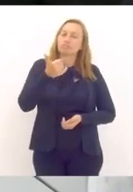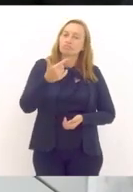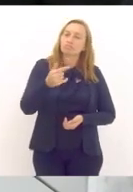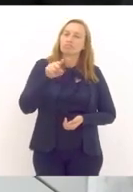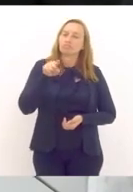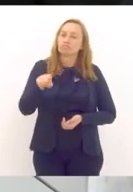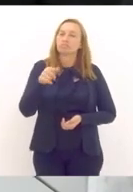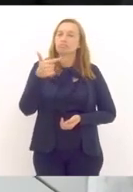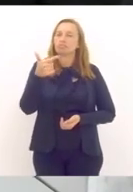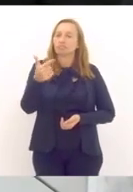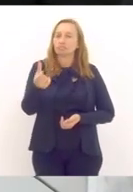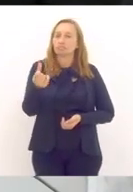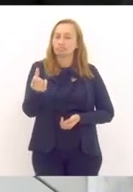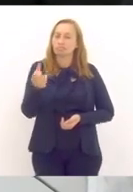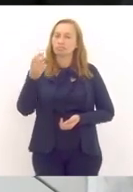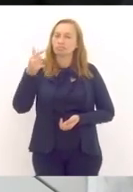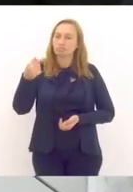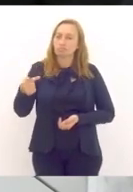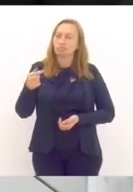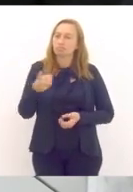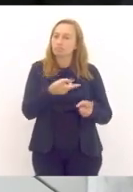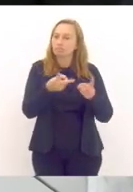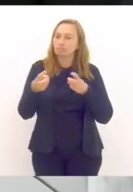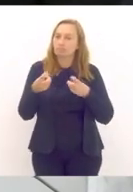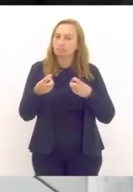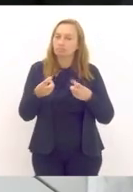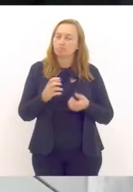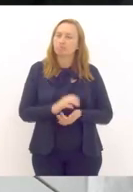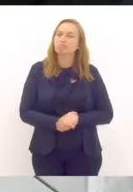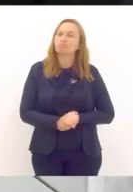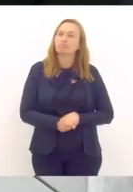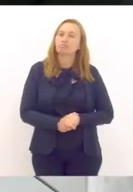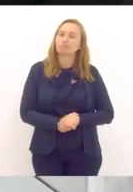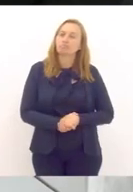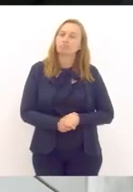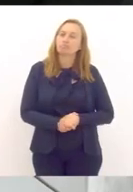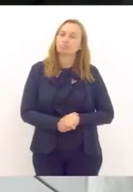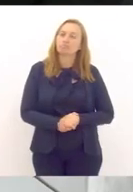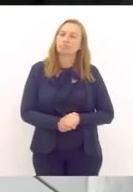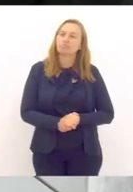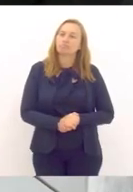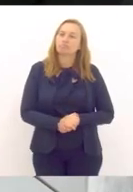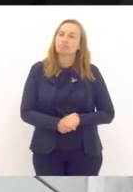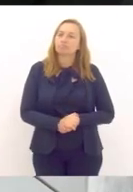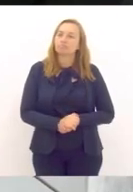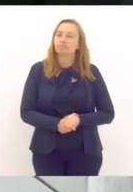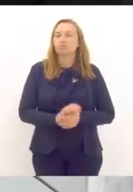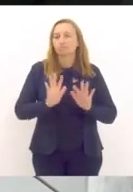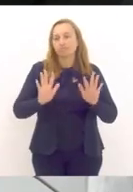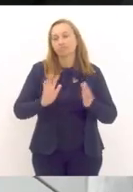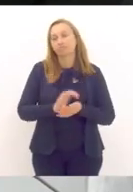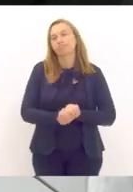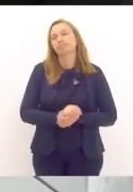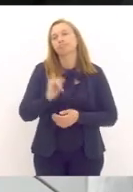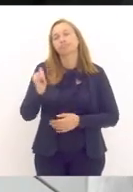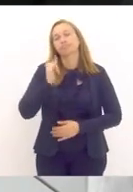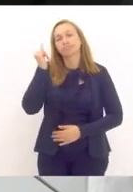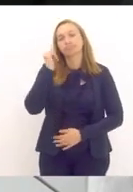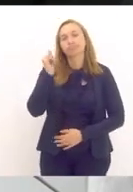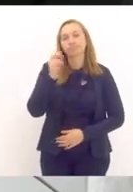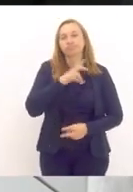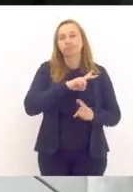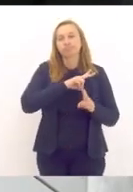12,67% de 12%, observamos o atingimento do mínimo constitucional, né? Porém, é importante